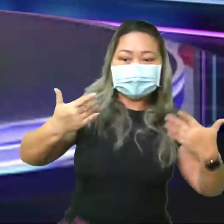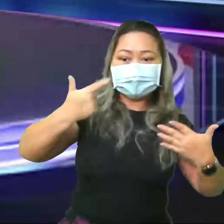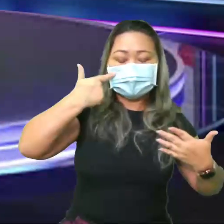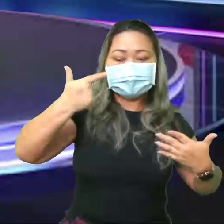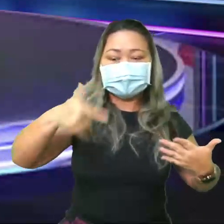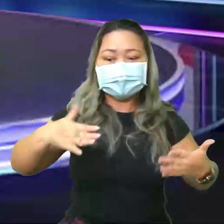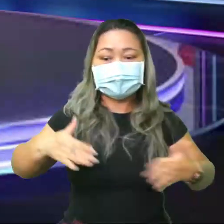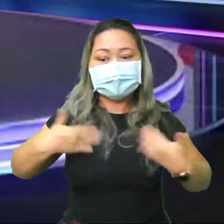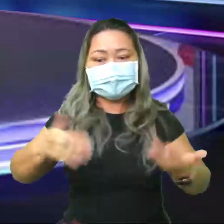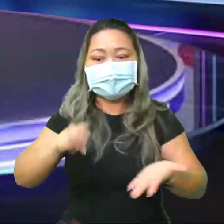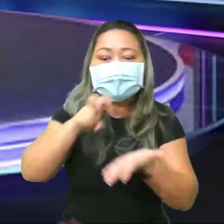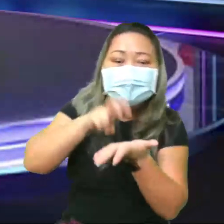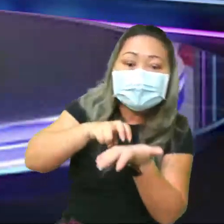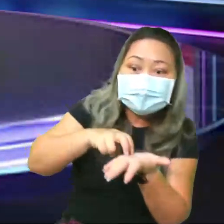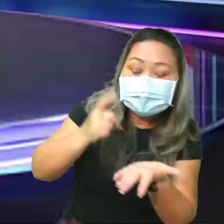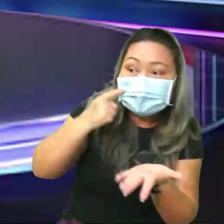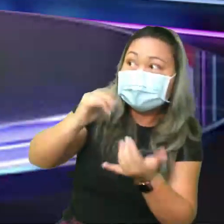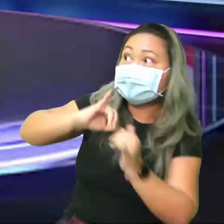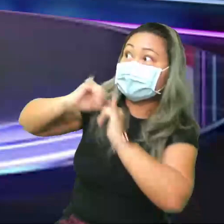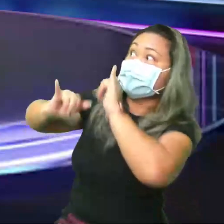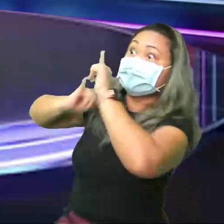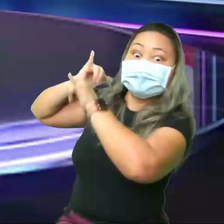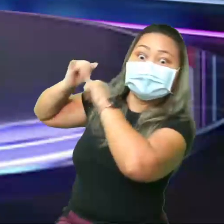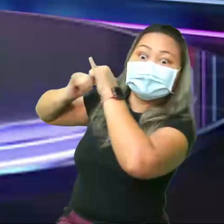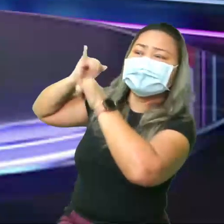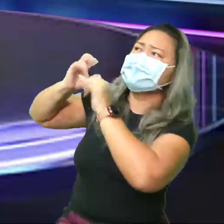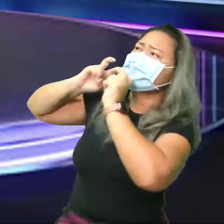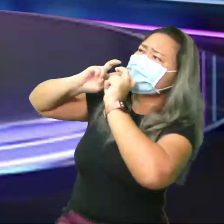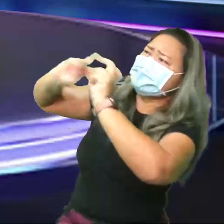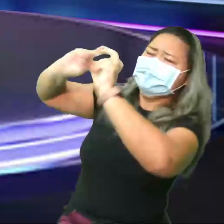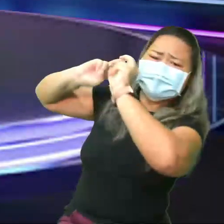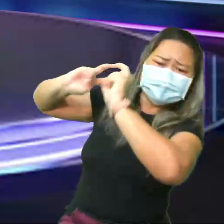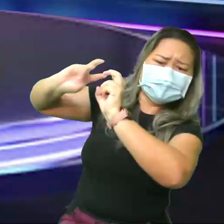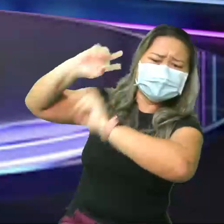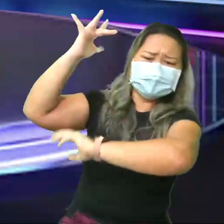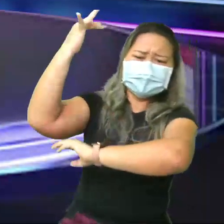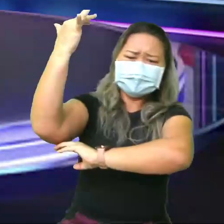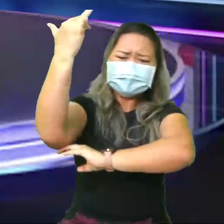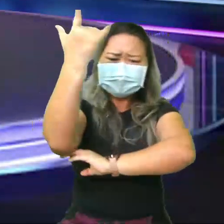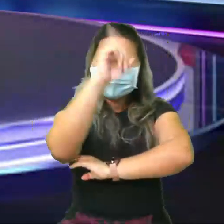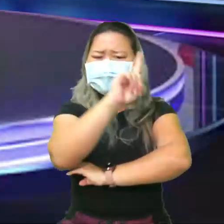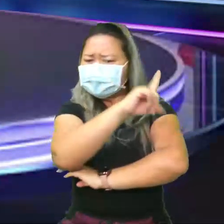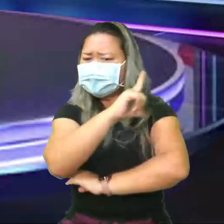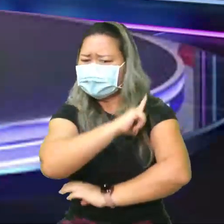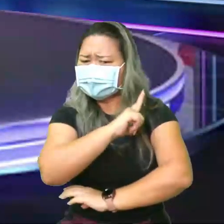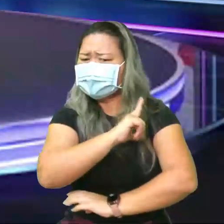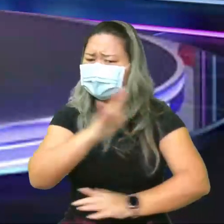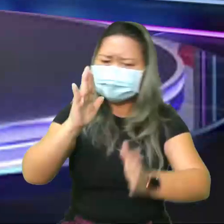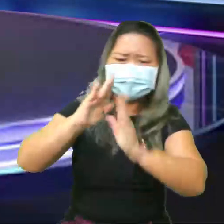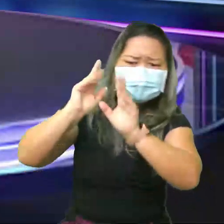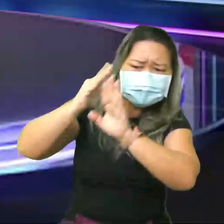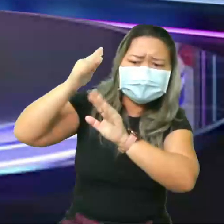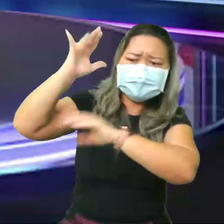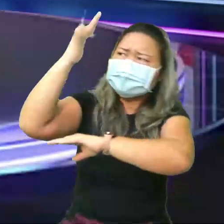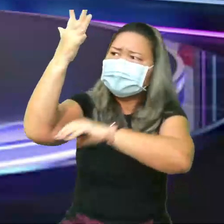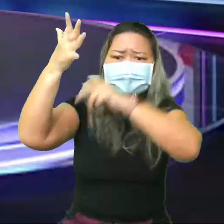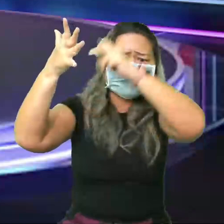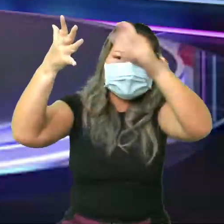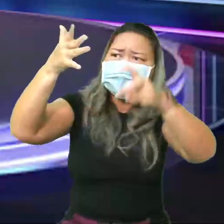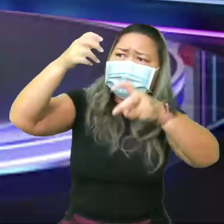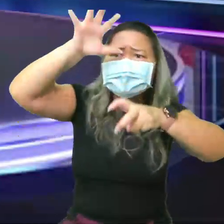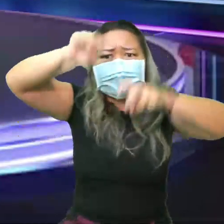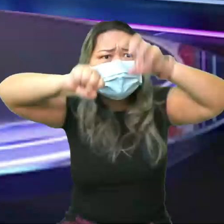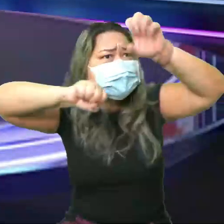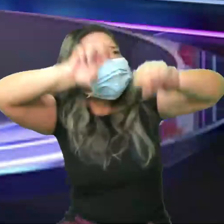né? Tamanho maior do que os esquilos. Mas aqueles esquilos eram tão espertos que botaram os saimiri para